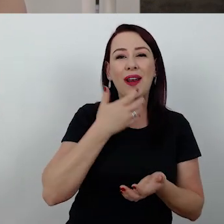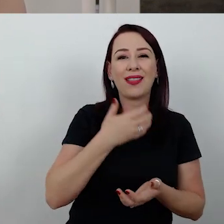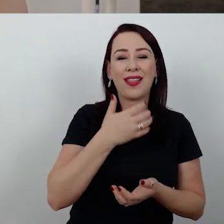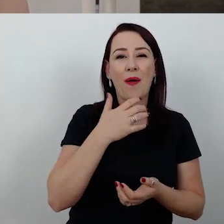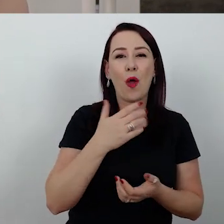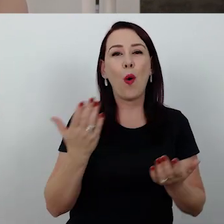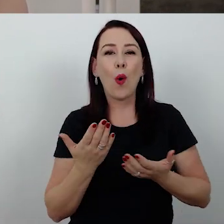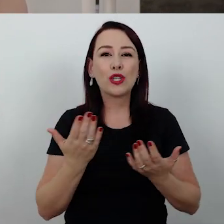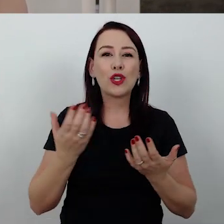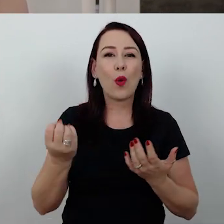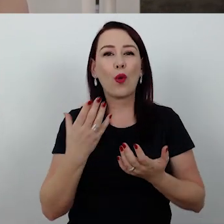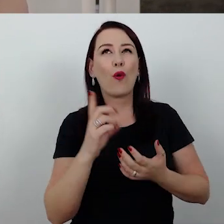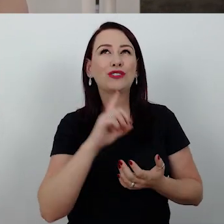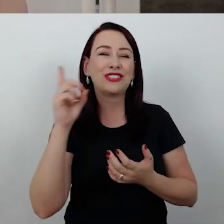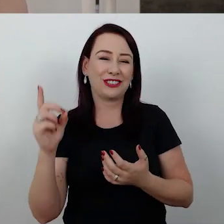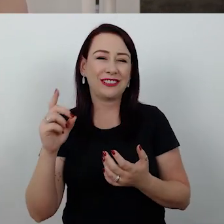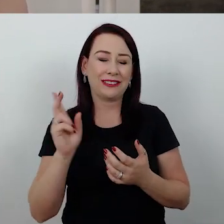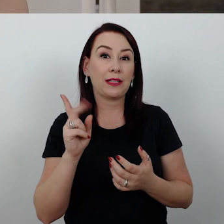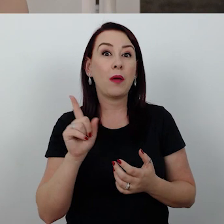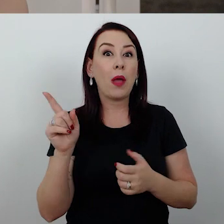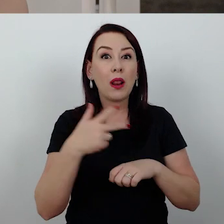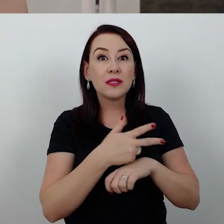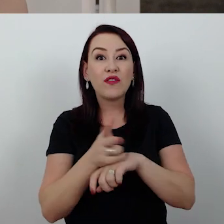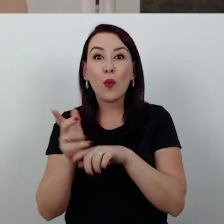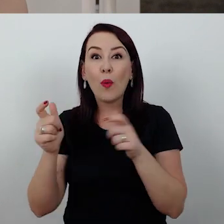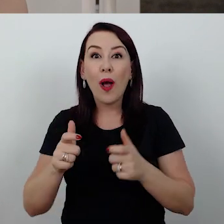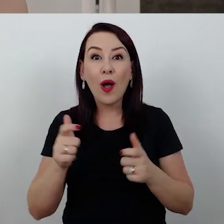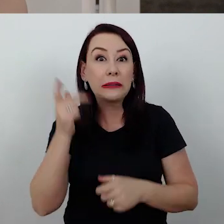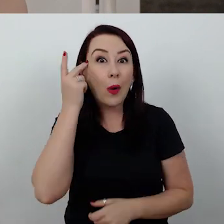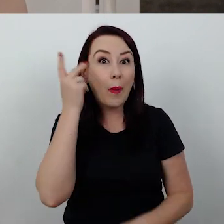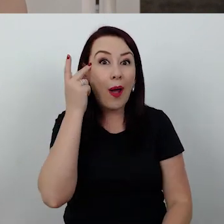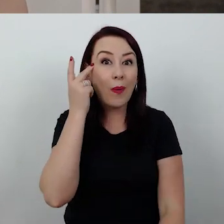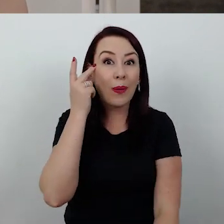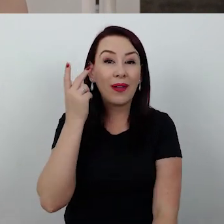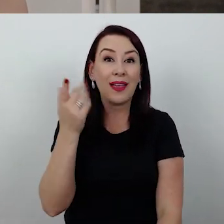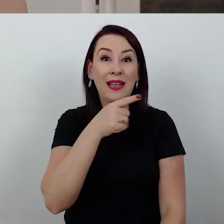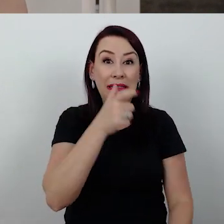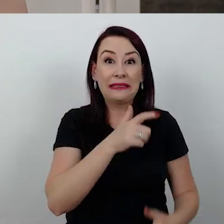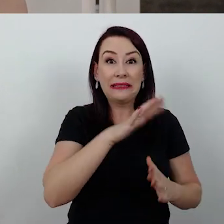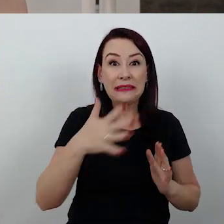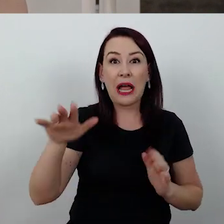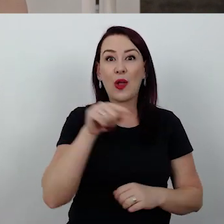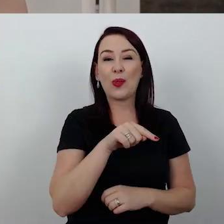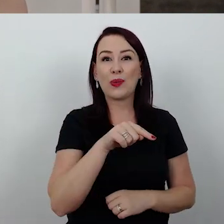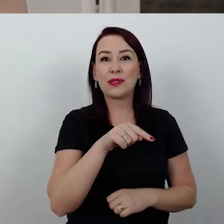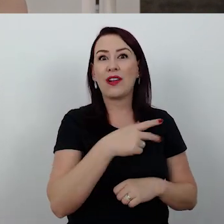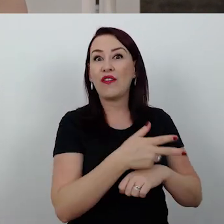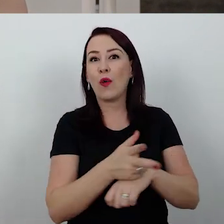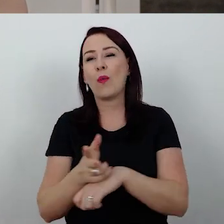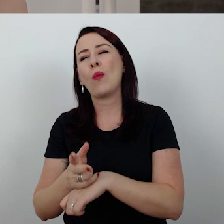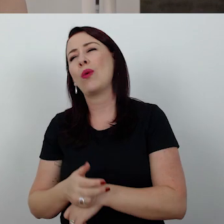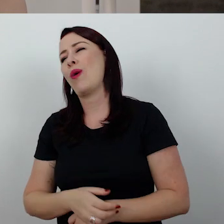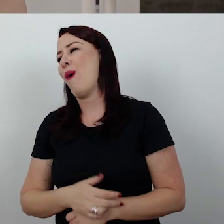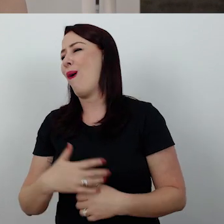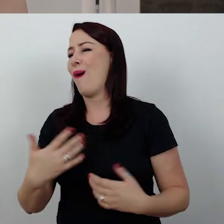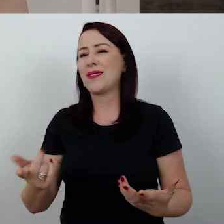Natal. E aí eles quiseram filmar lá em Santos, tal, eram 10 locações, e rodou lá.